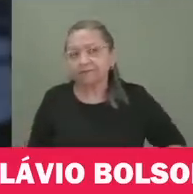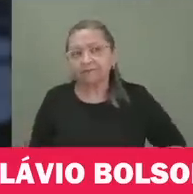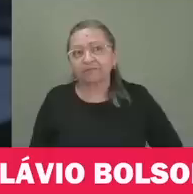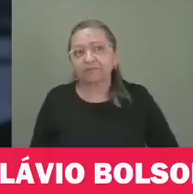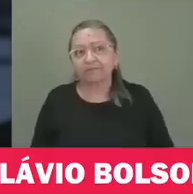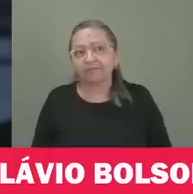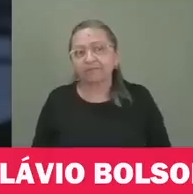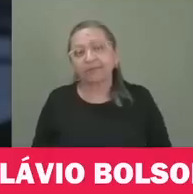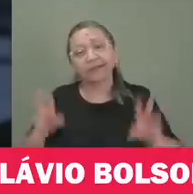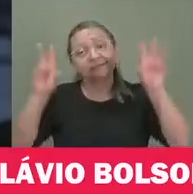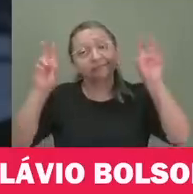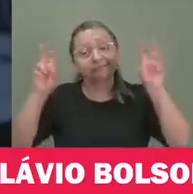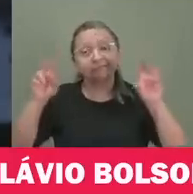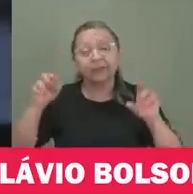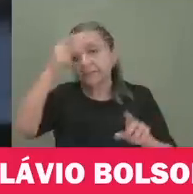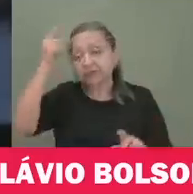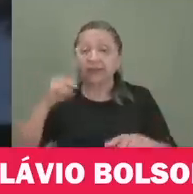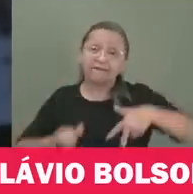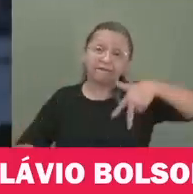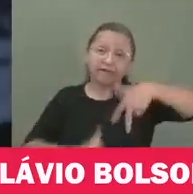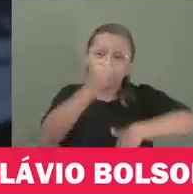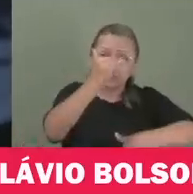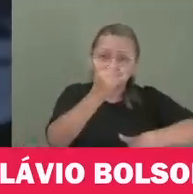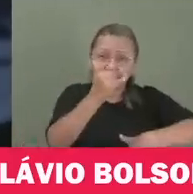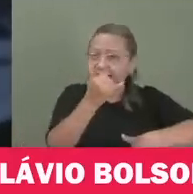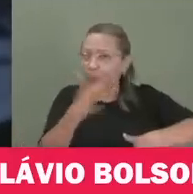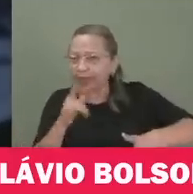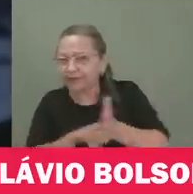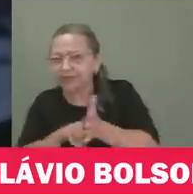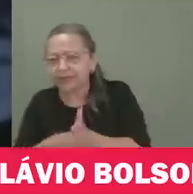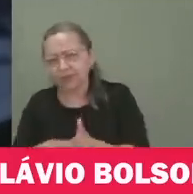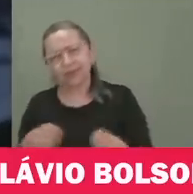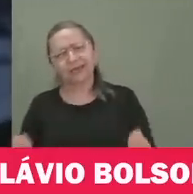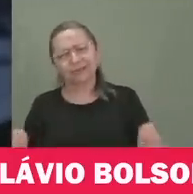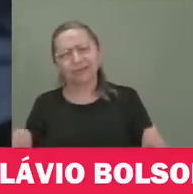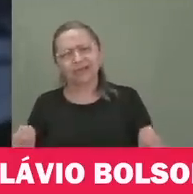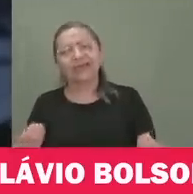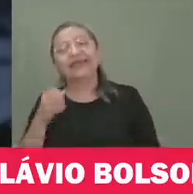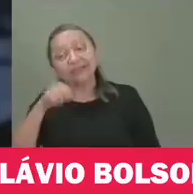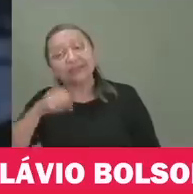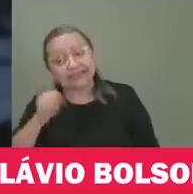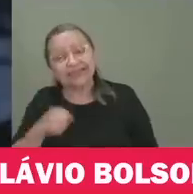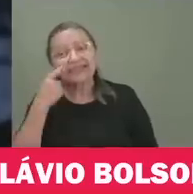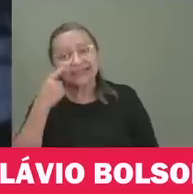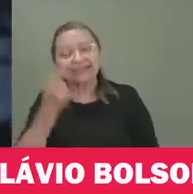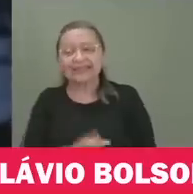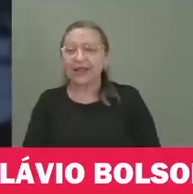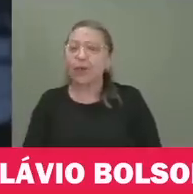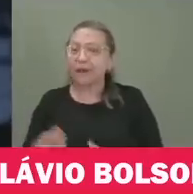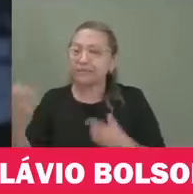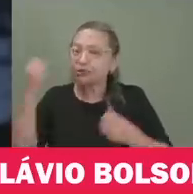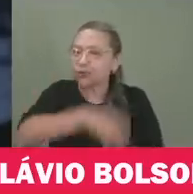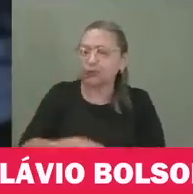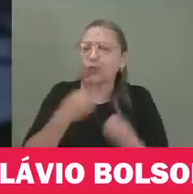alguém que, em tese, é vítima não querer investigação. Que lógica é essa? Isso sim afronta a minha inteligência. Como é